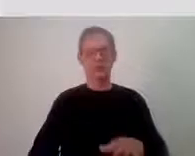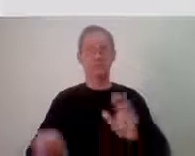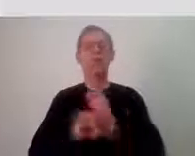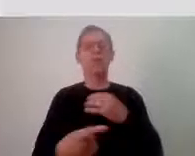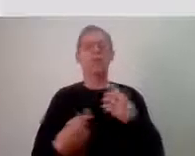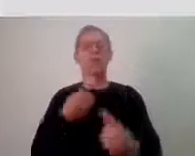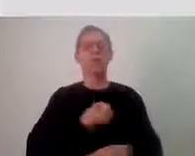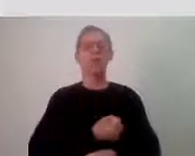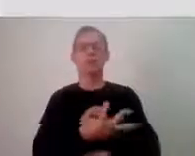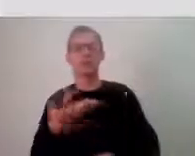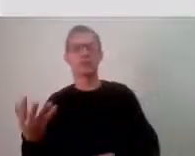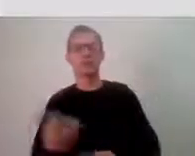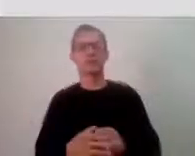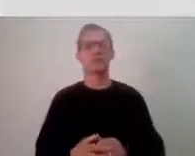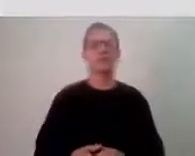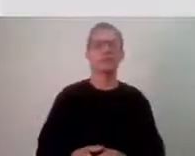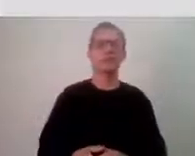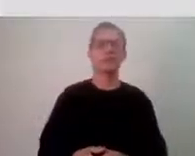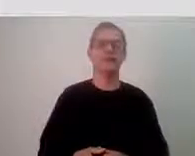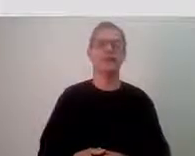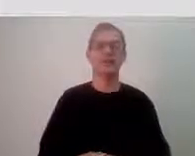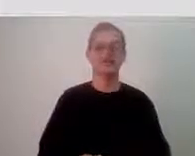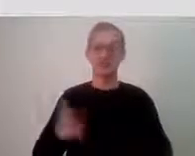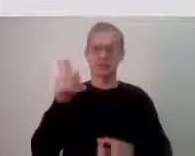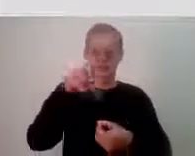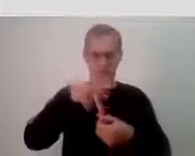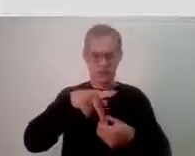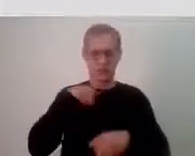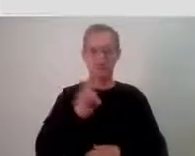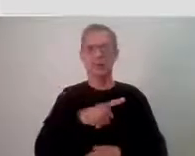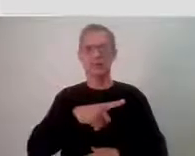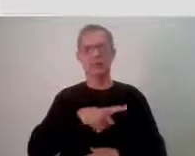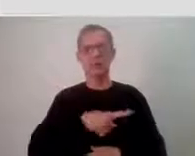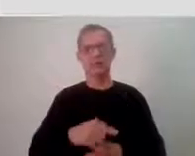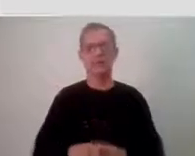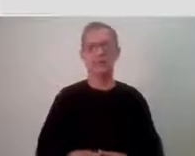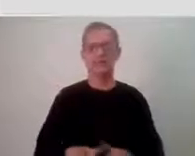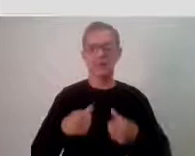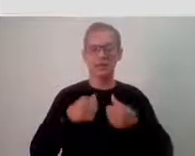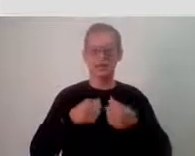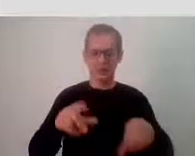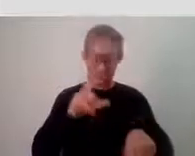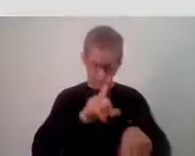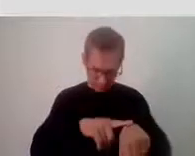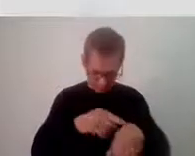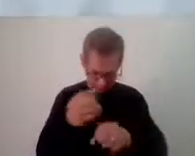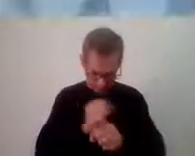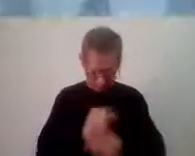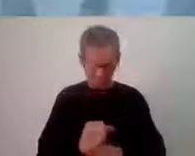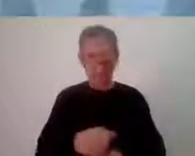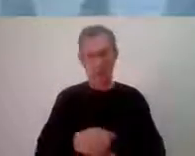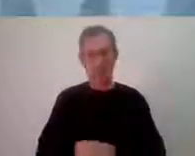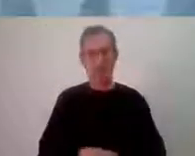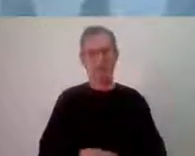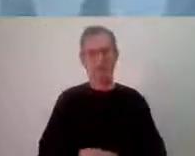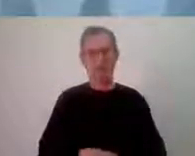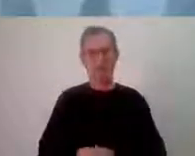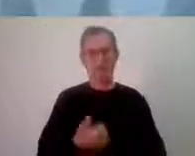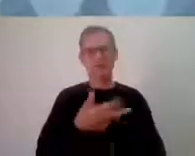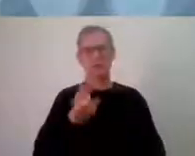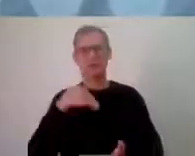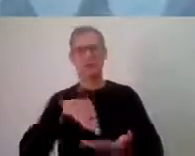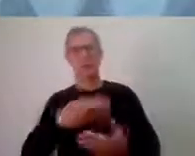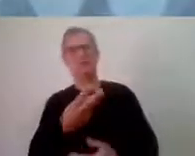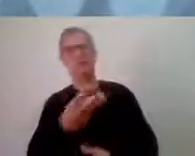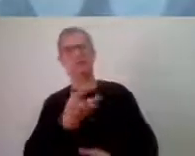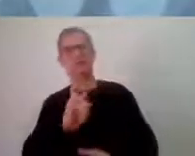que é a quantidade, né, de petróleo que nós vamos ter nesse período de ano de 15 a 35, o